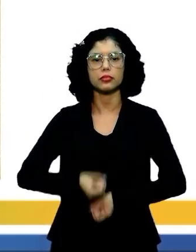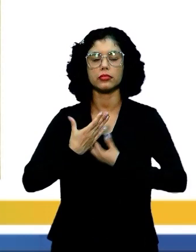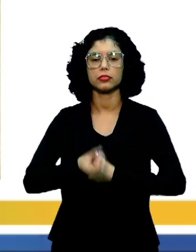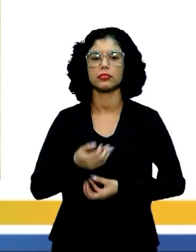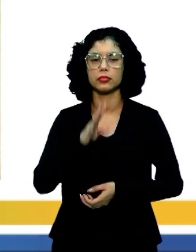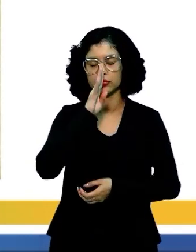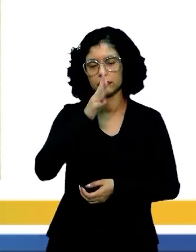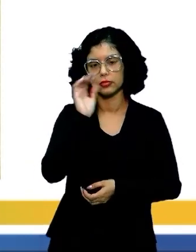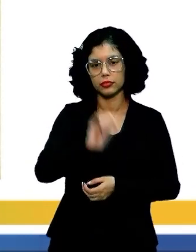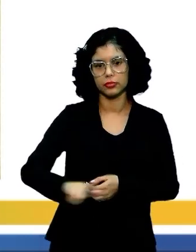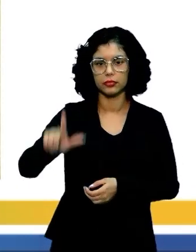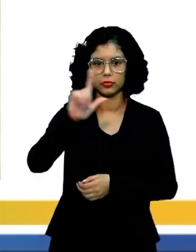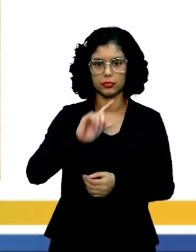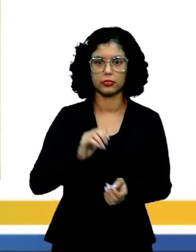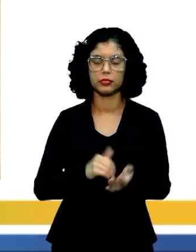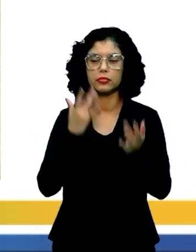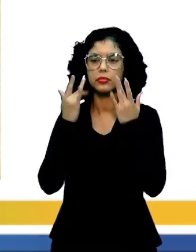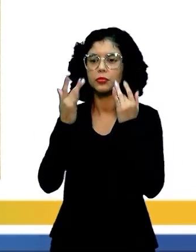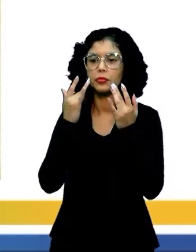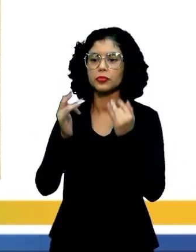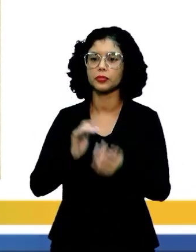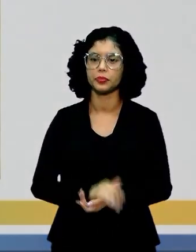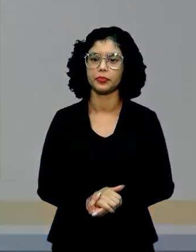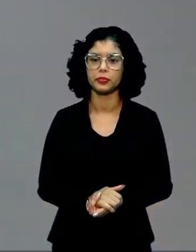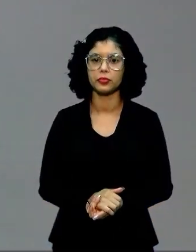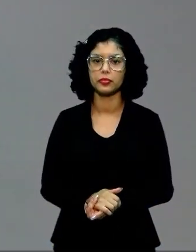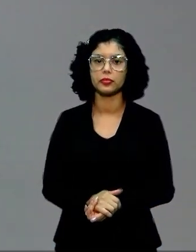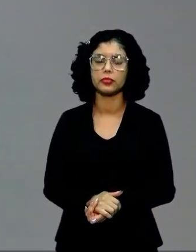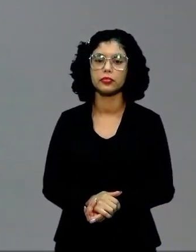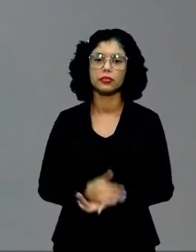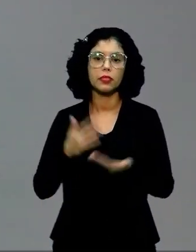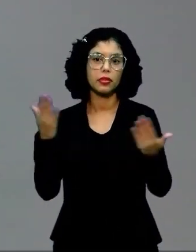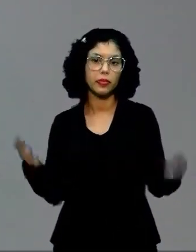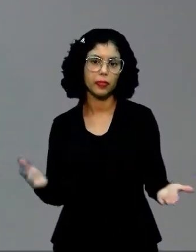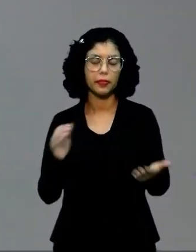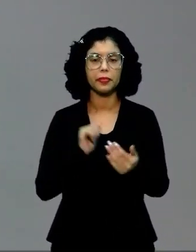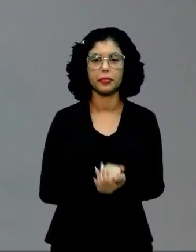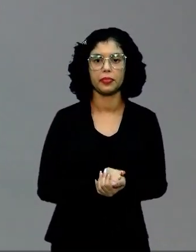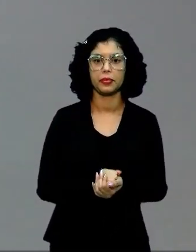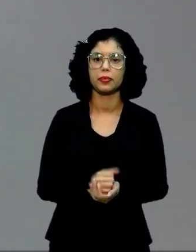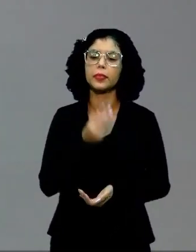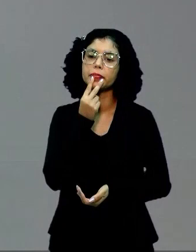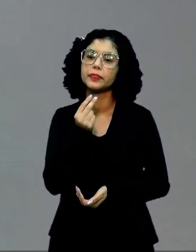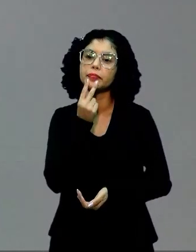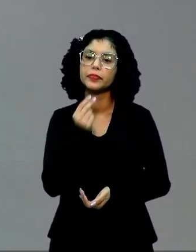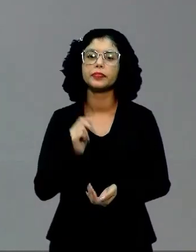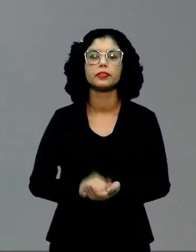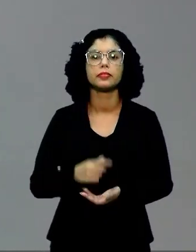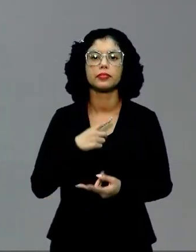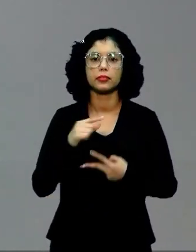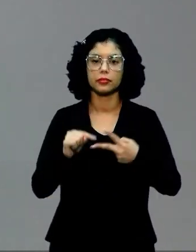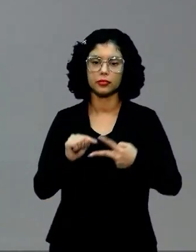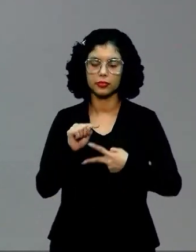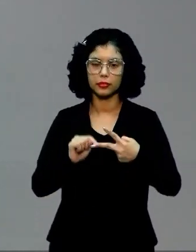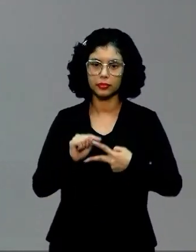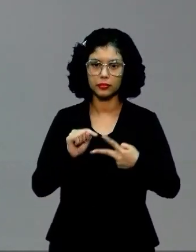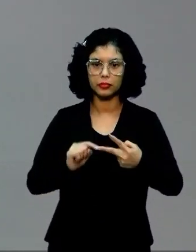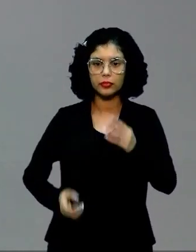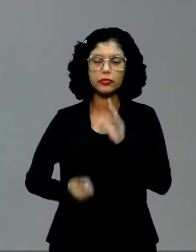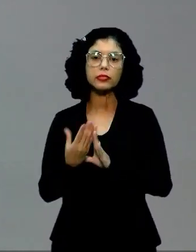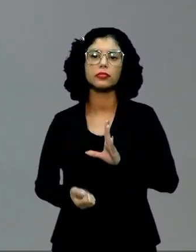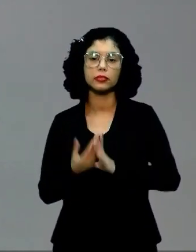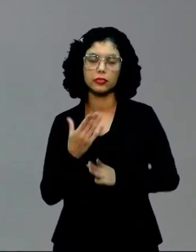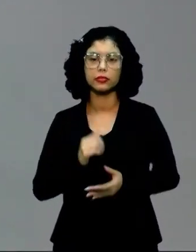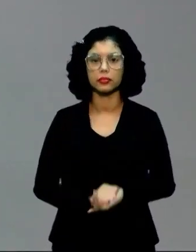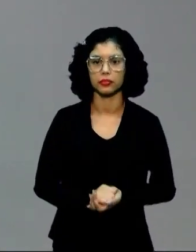poesias, crítica literária e peças de teatro. Pessoal, o Machado de Assis, ele tem duas vertentes de